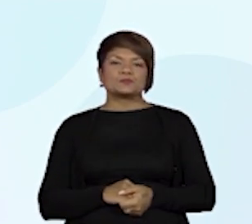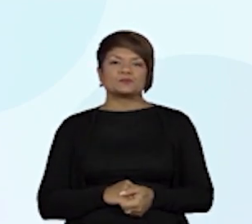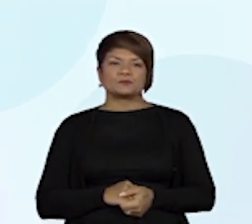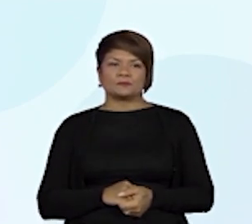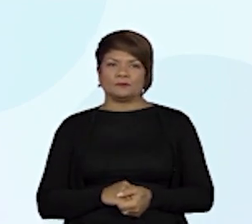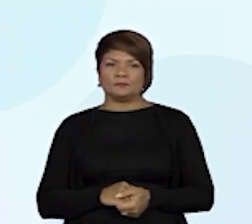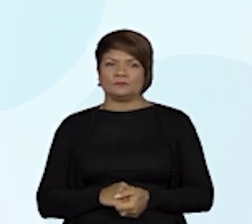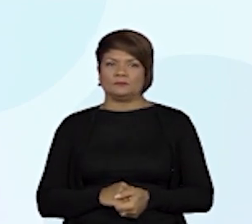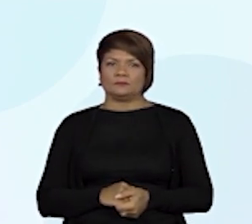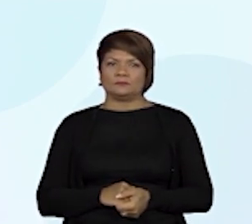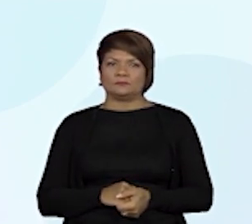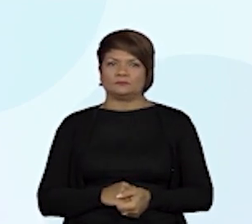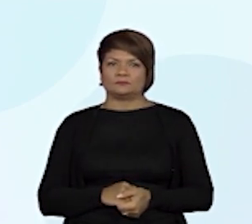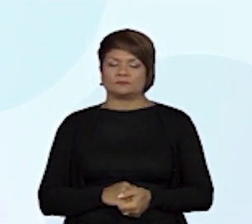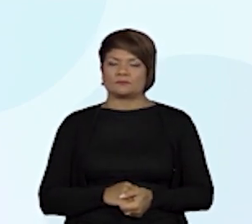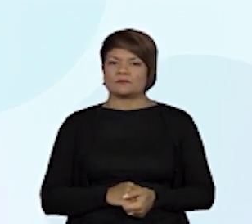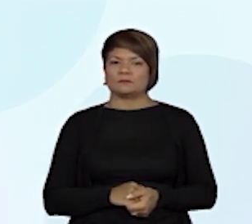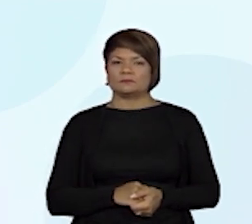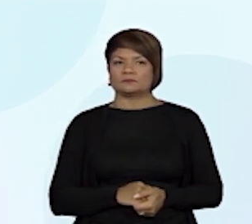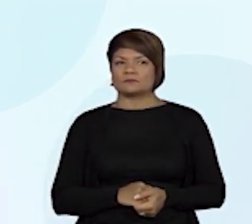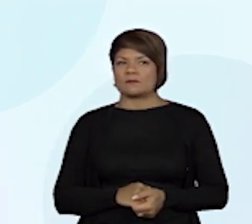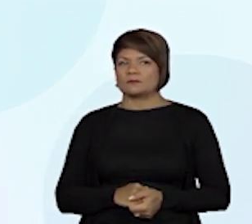E aí está escrita.